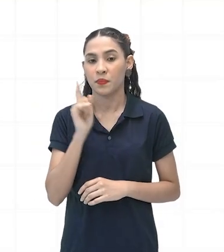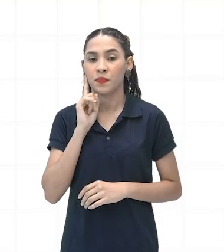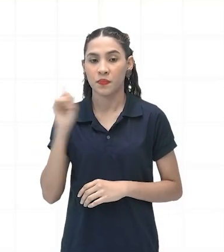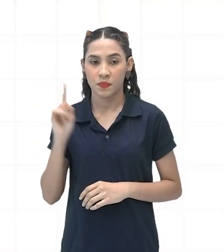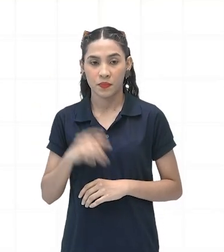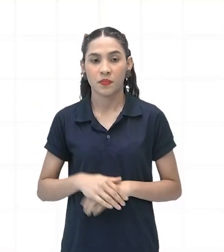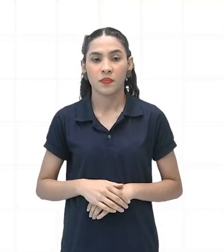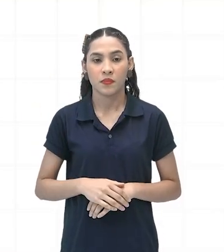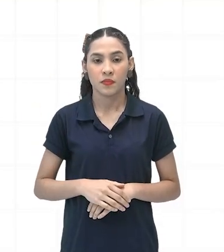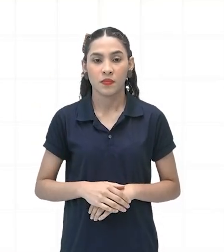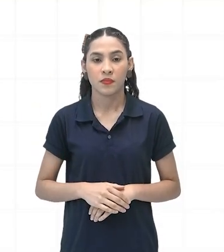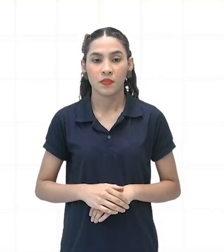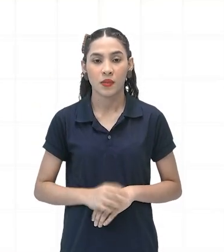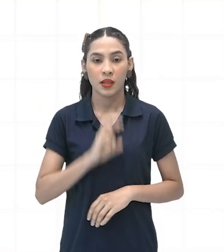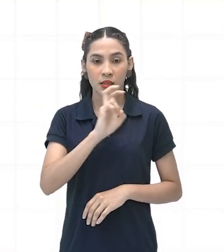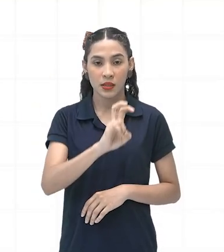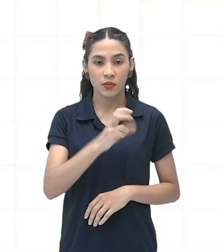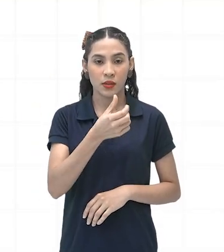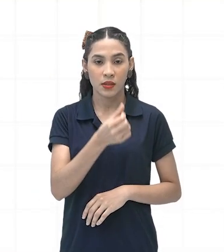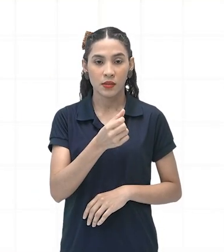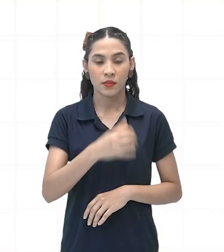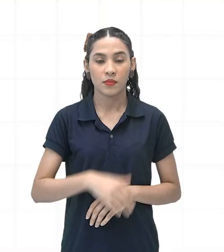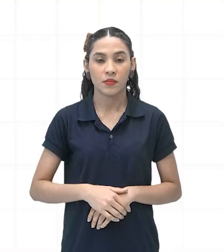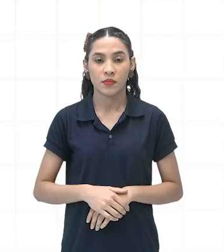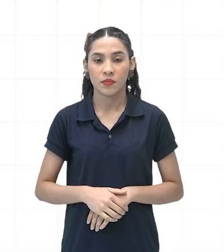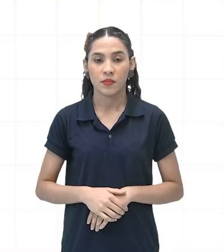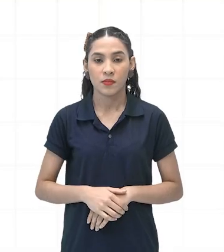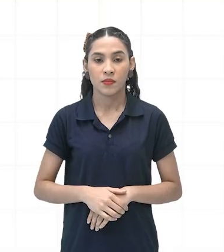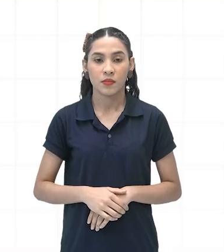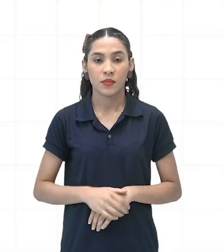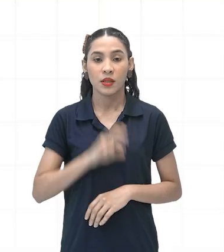Ó, vou pegar o valor, 56 mil,